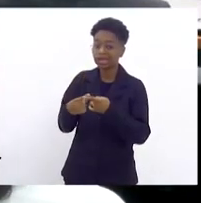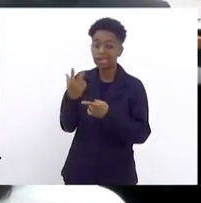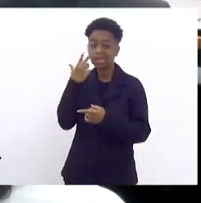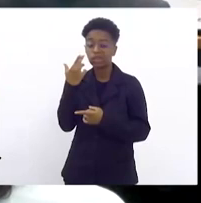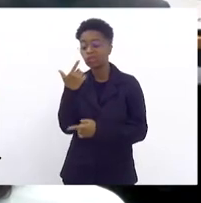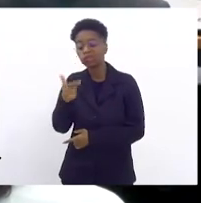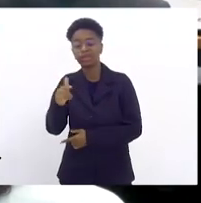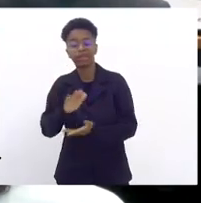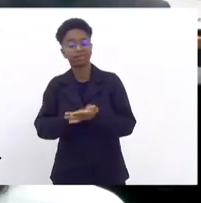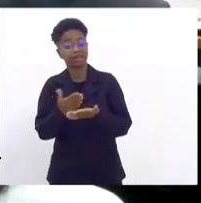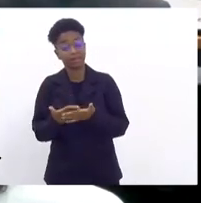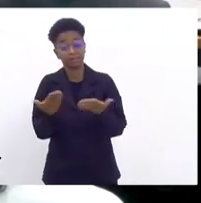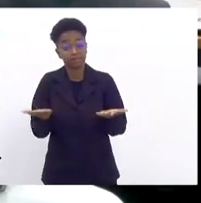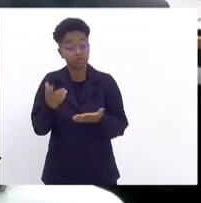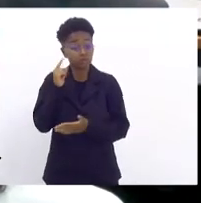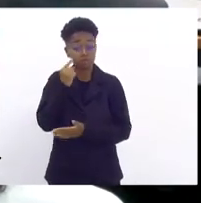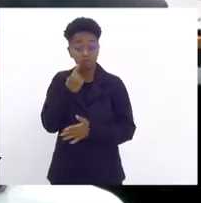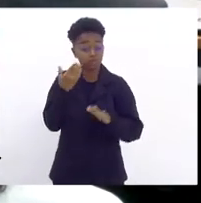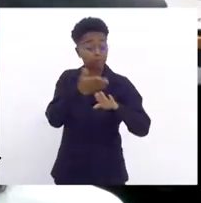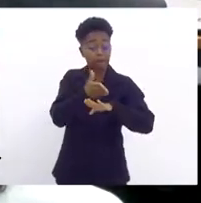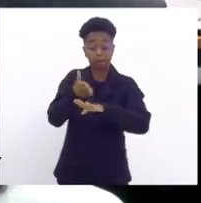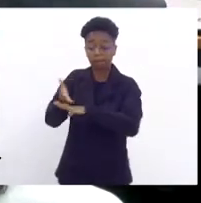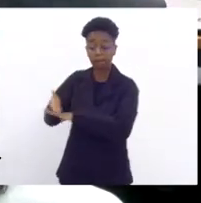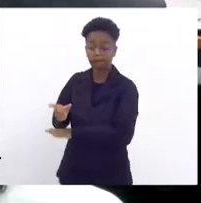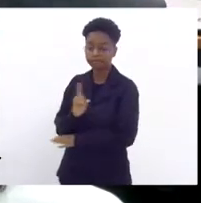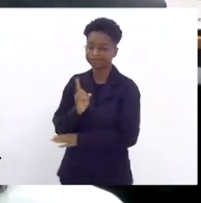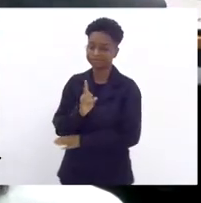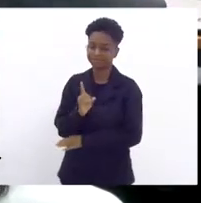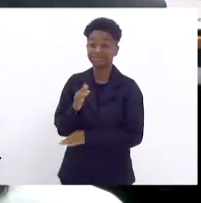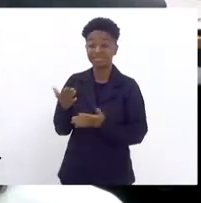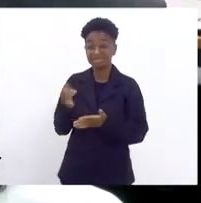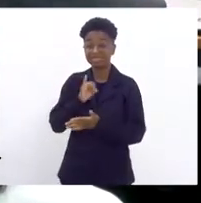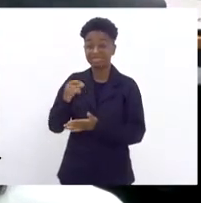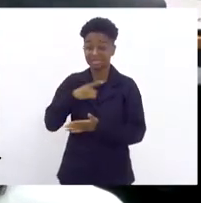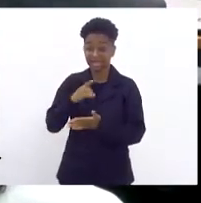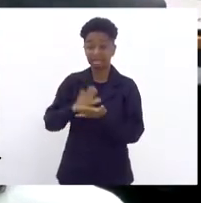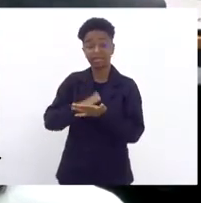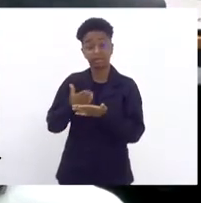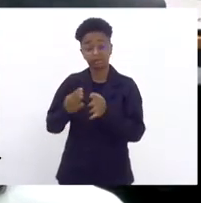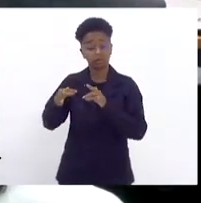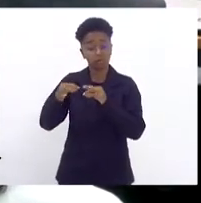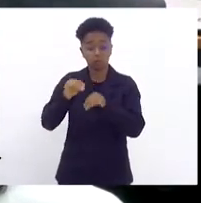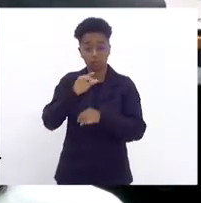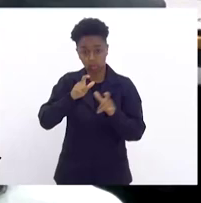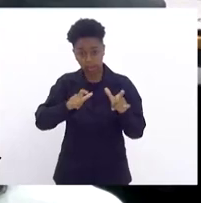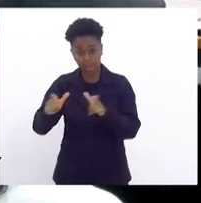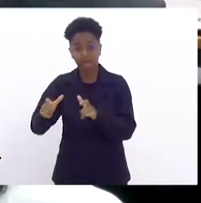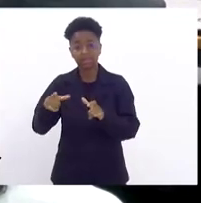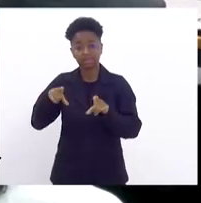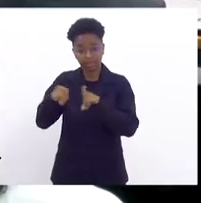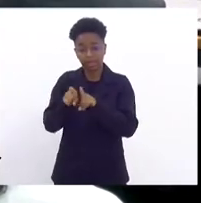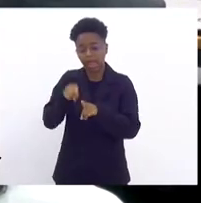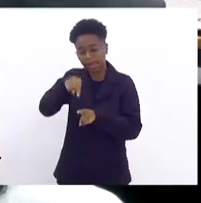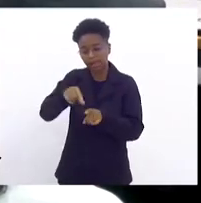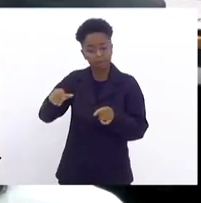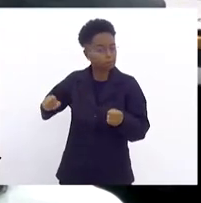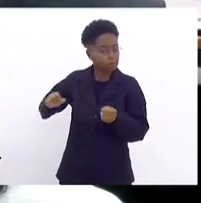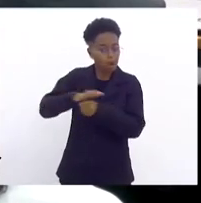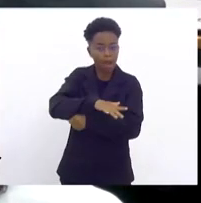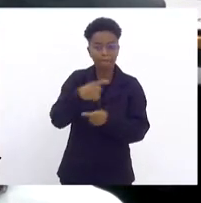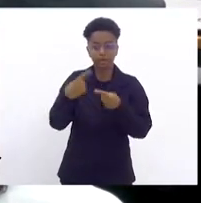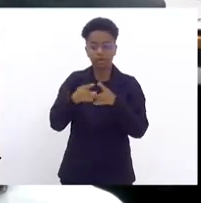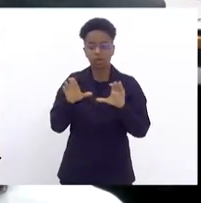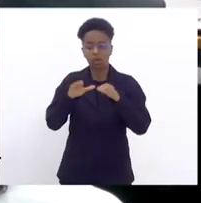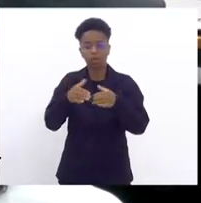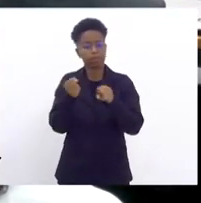então eles não vão né quando tivermos em todos os espaços nós vamos ter isso aqui lotado porque a comunidade é enorme e aí você